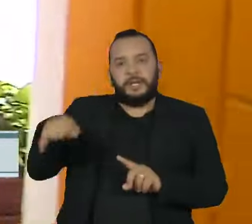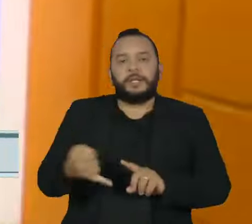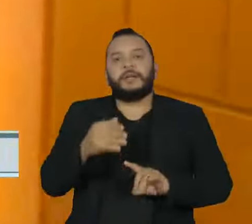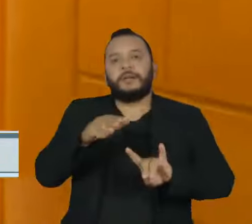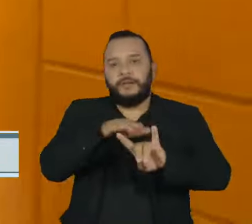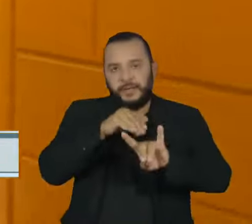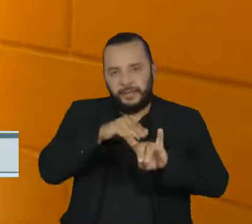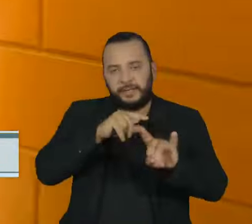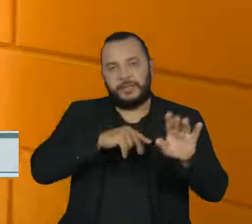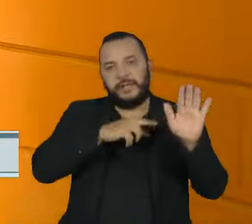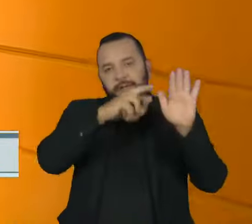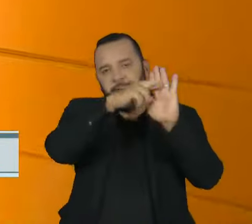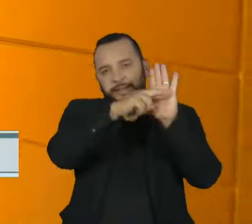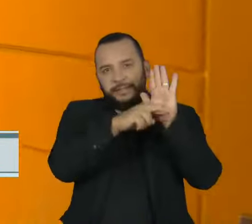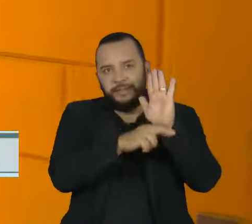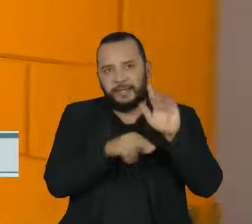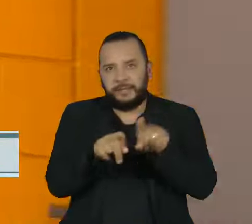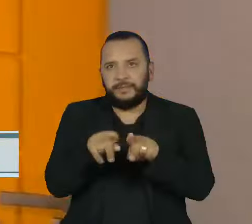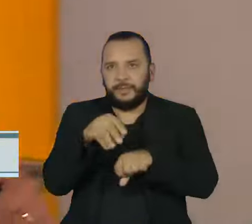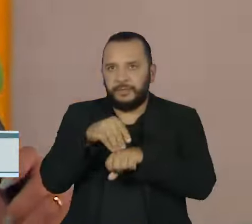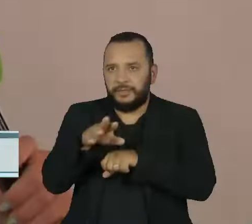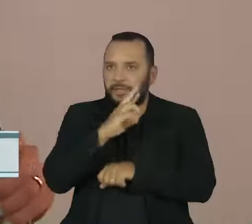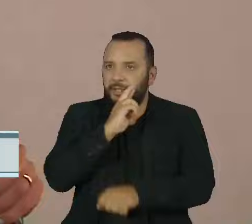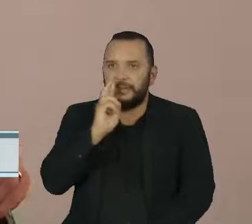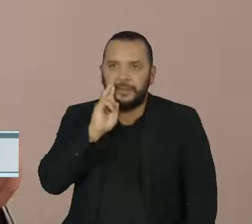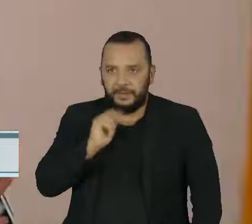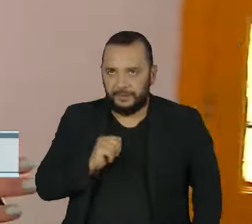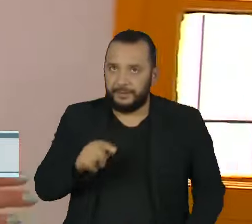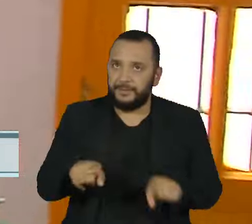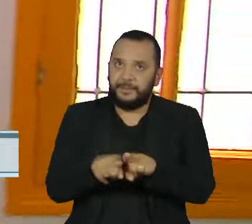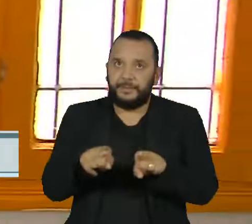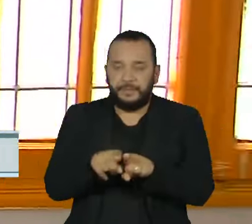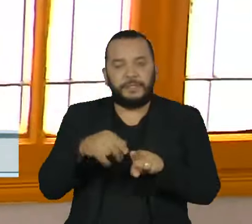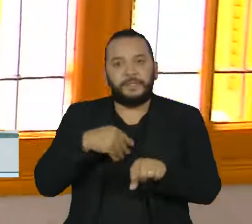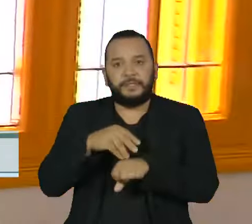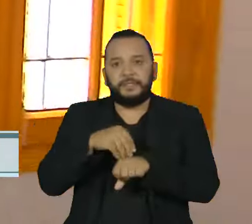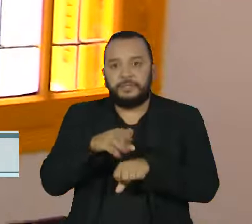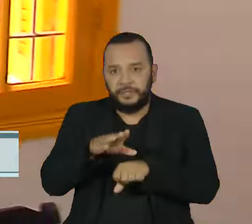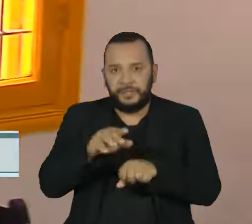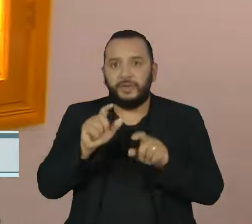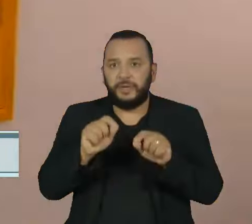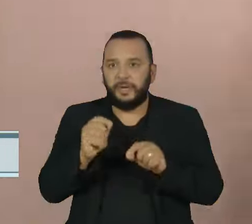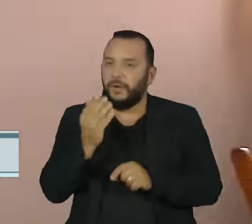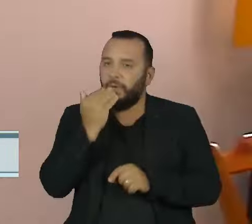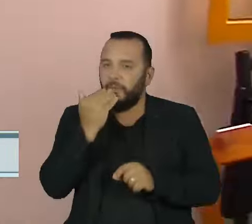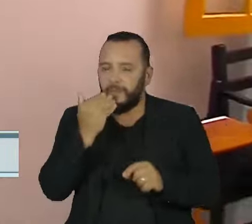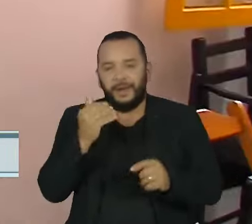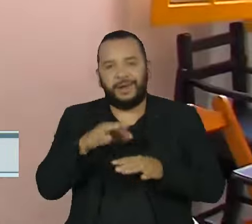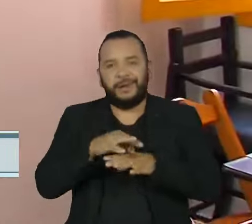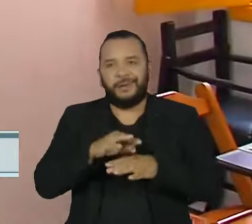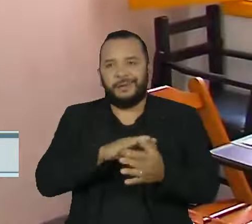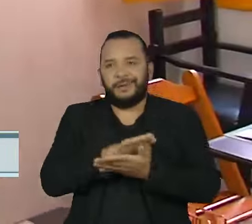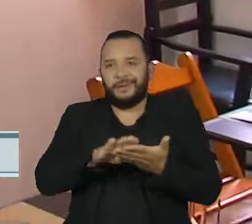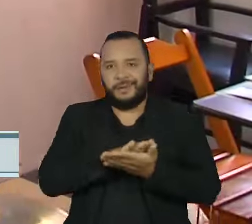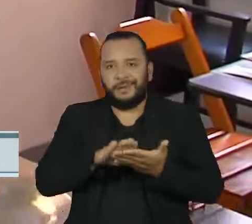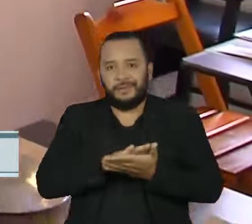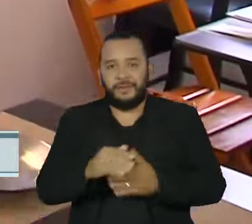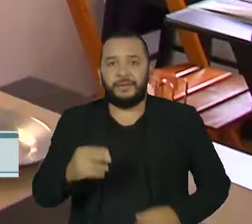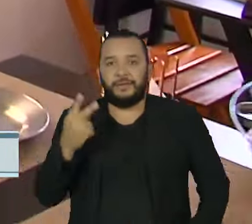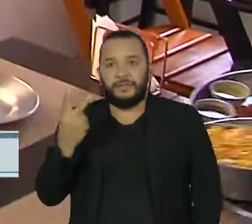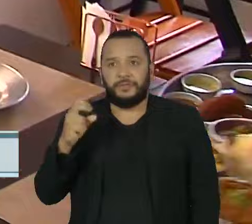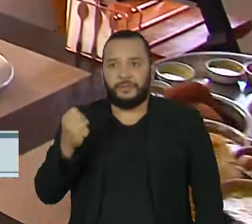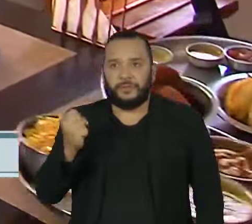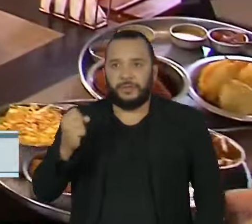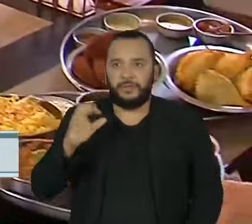receitas sugestões de restaurantes e dicas do universo sem carne segundo o movimento 28% dos